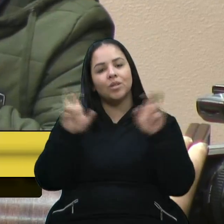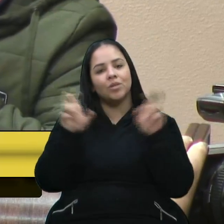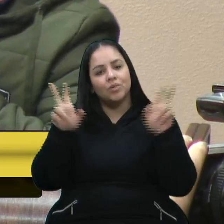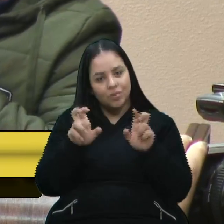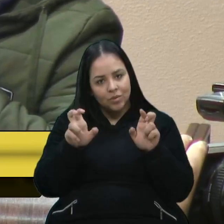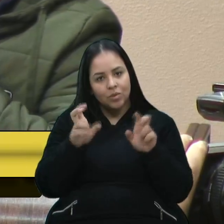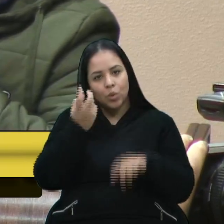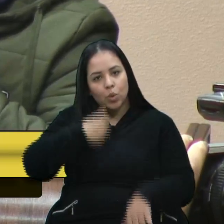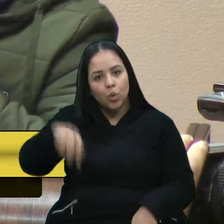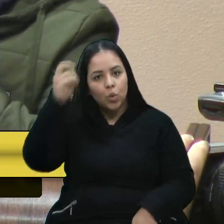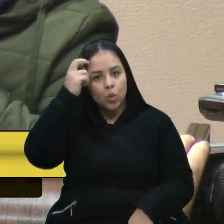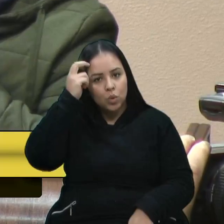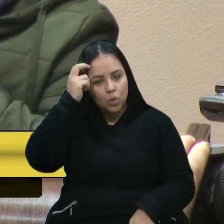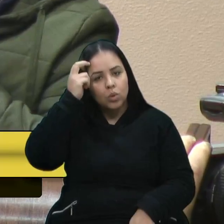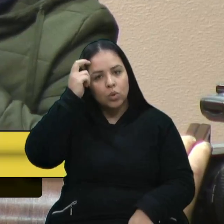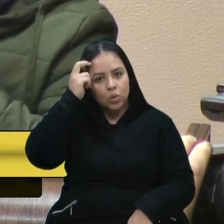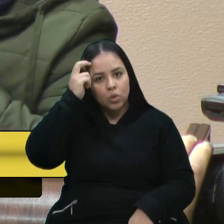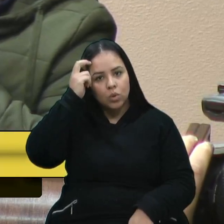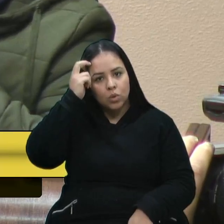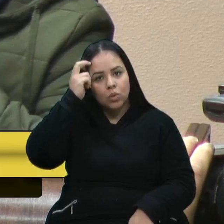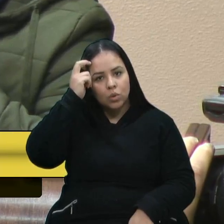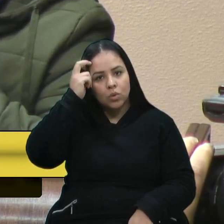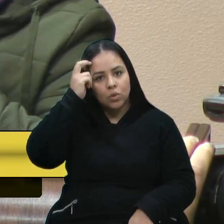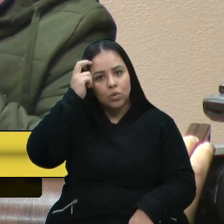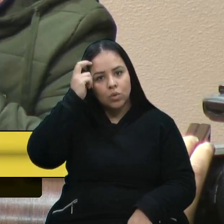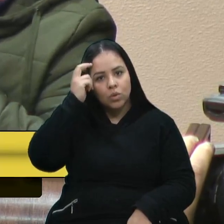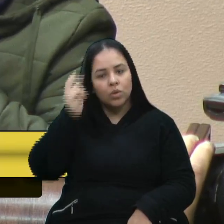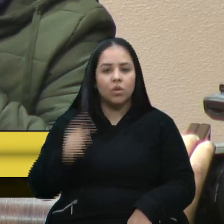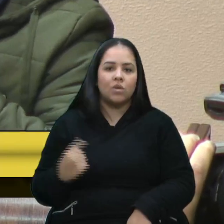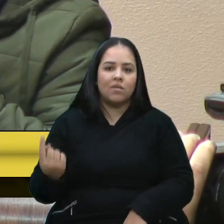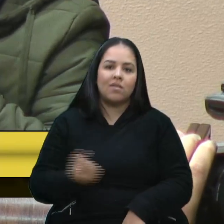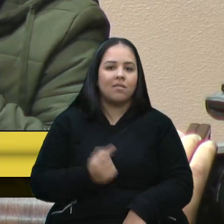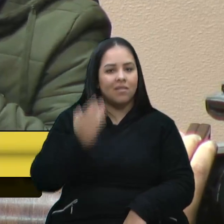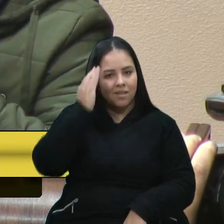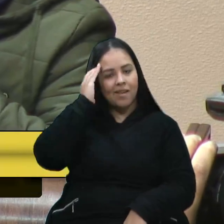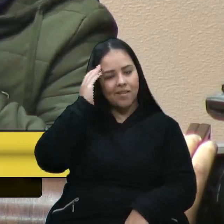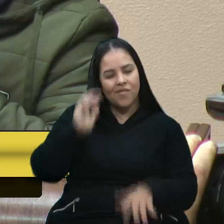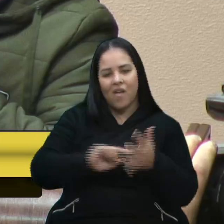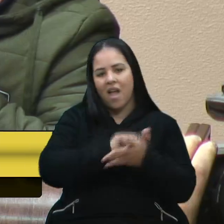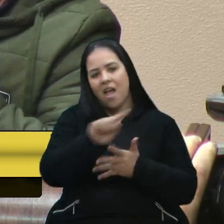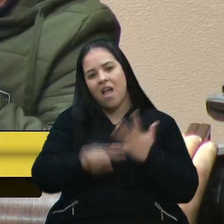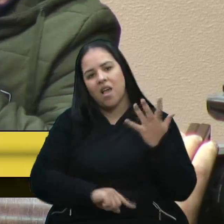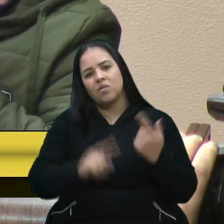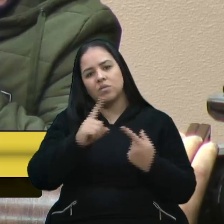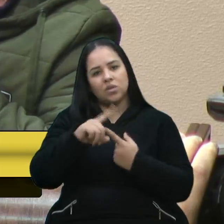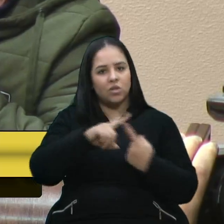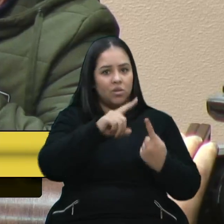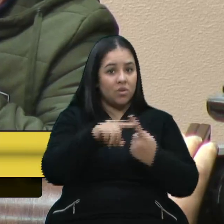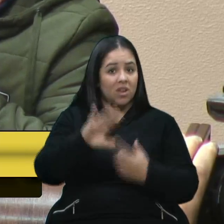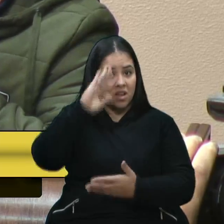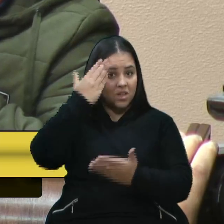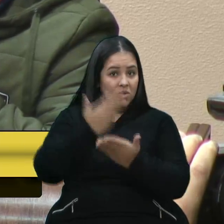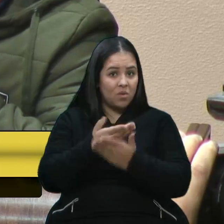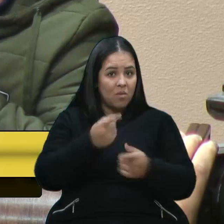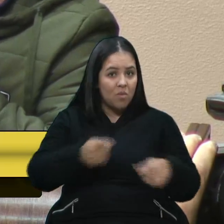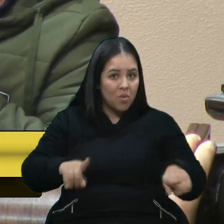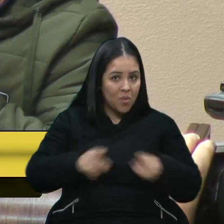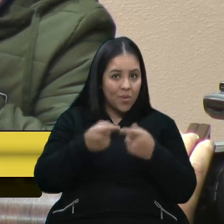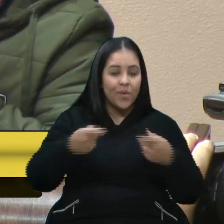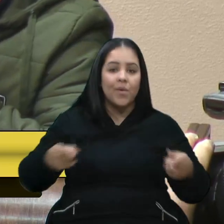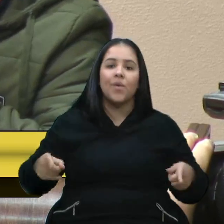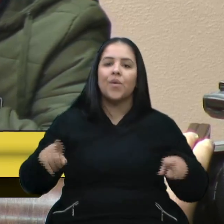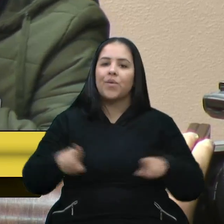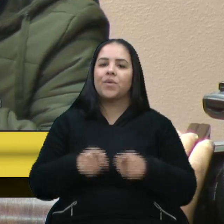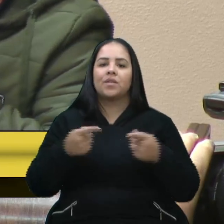Cultura, ela se entende de várias formas. E eu acredito que a música que foram